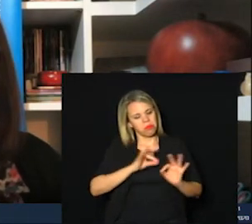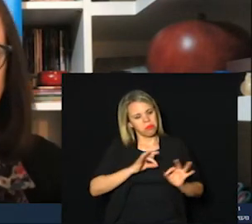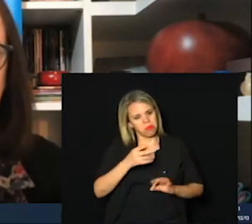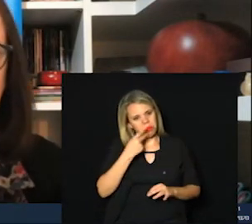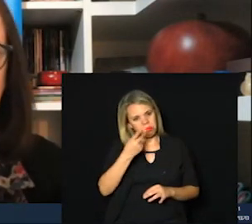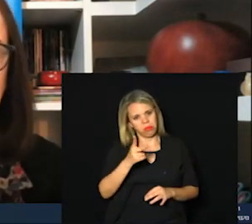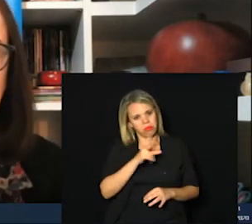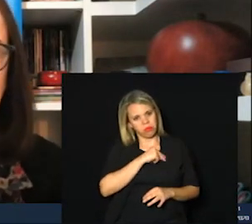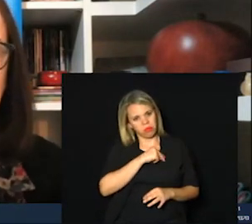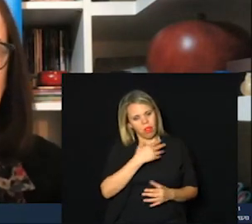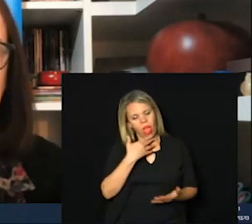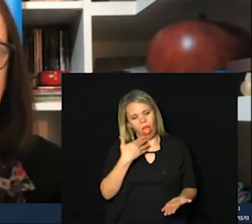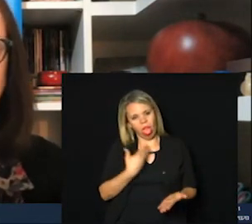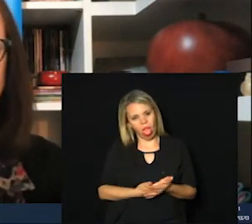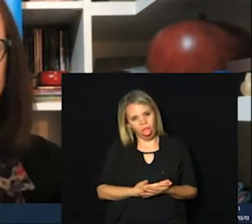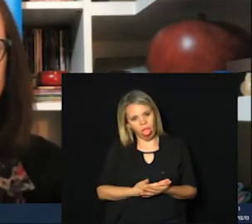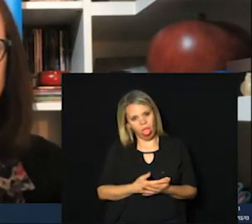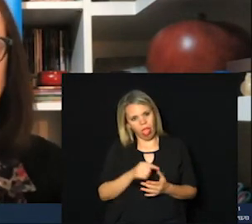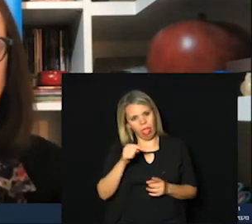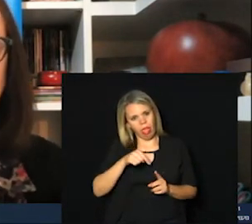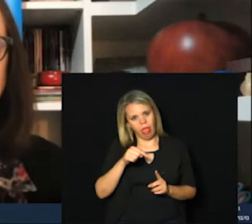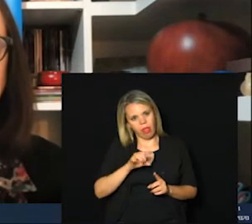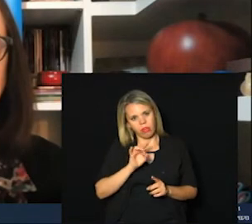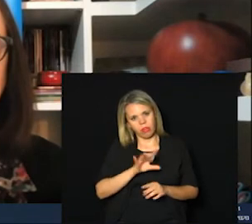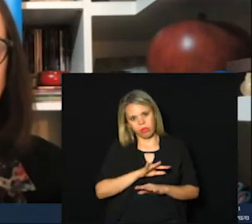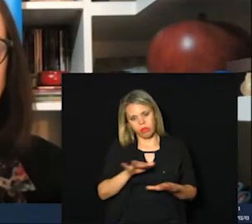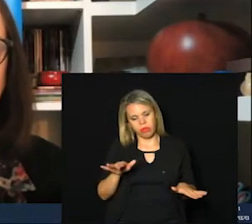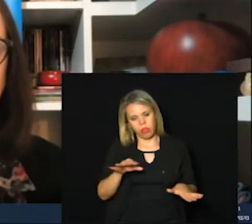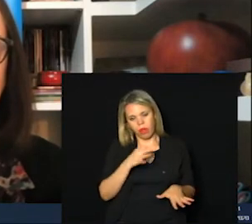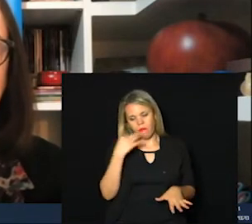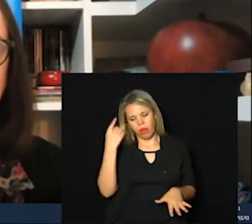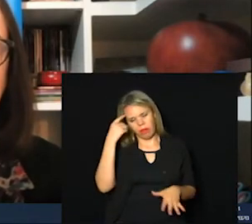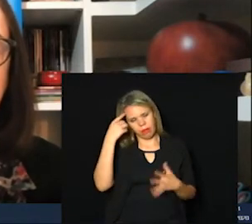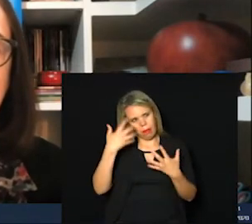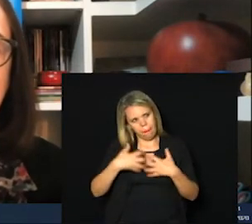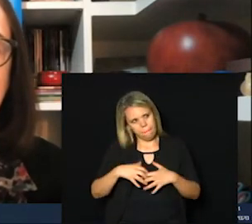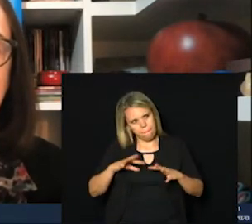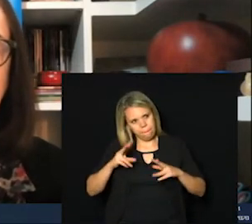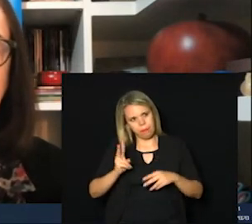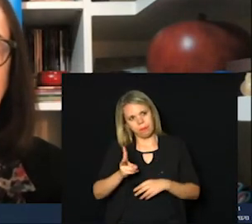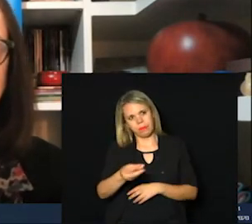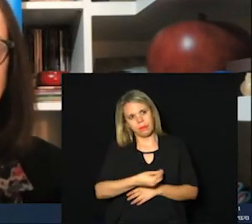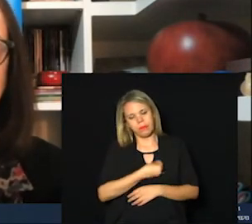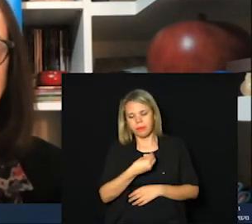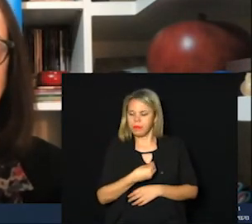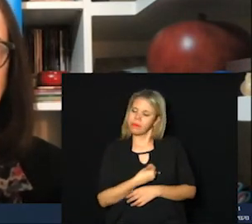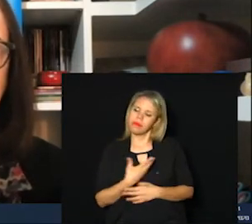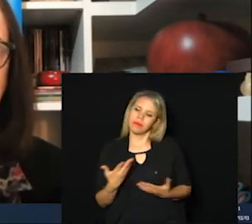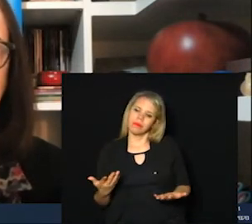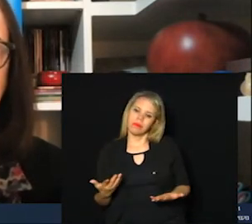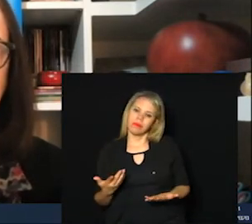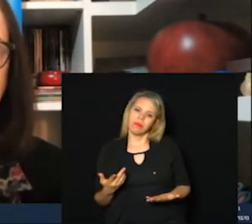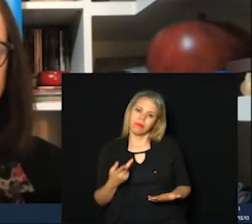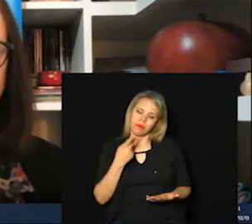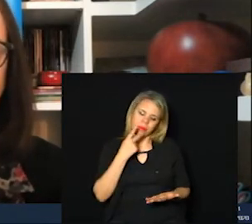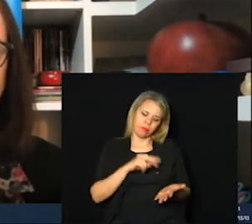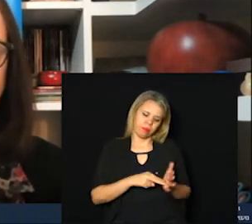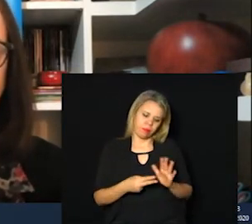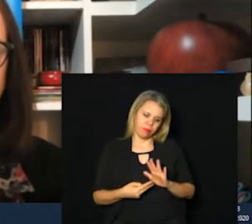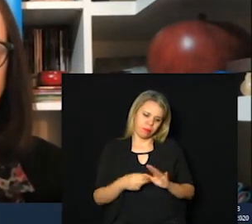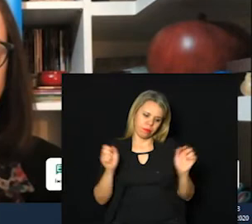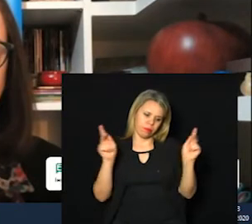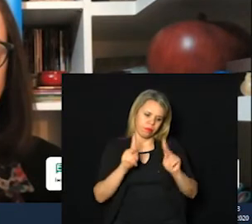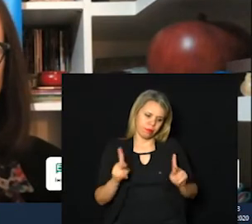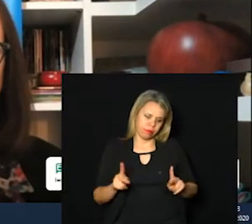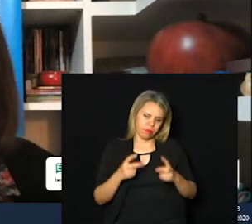disse, nossa, bastaria isso aqui, né, para a gente refletir o resto da vida. E diz assim: a paz